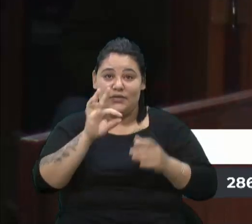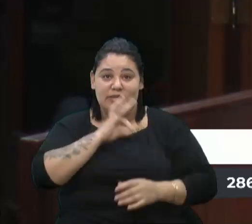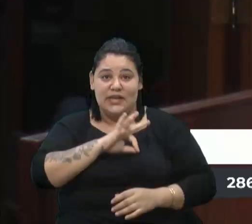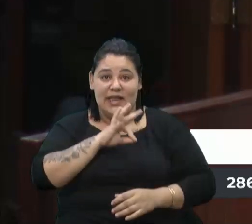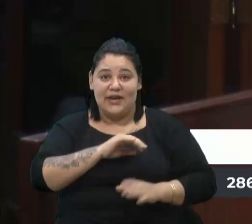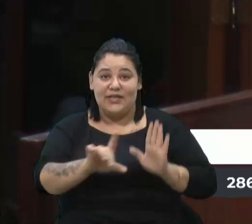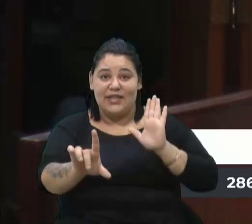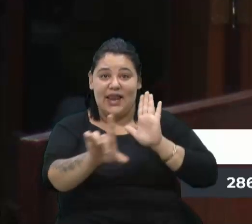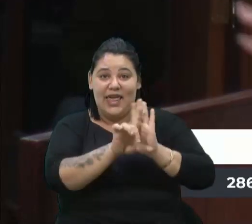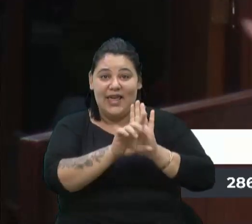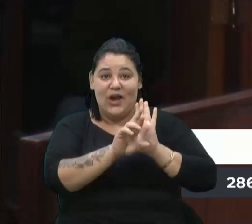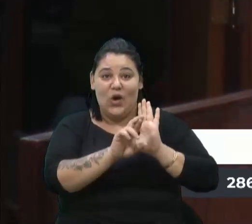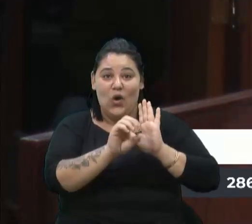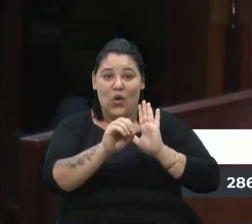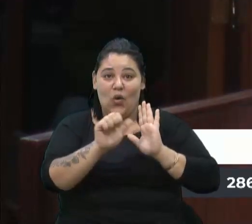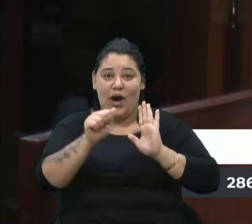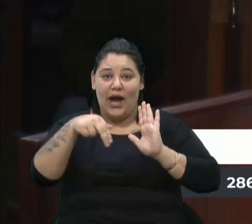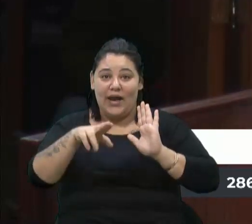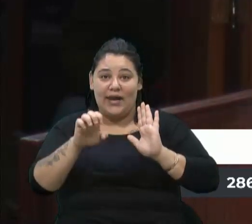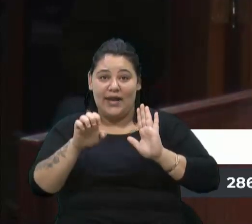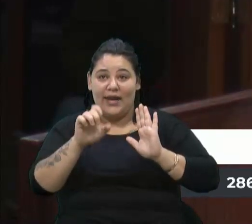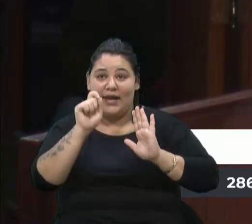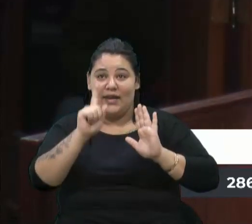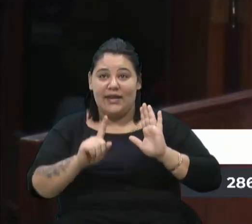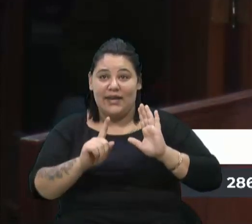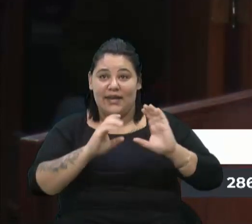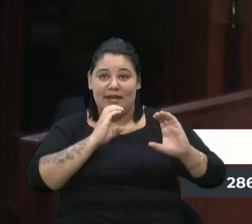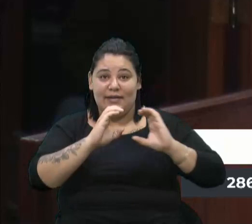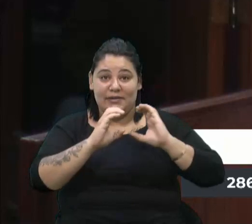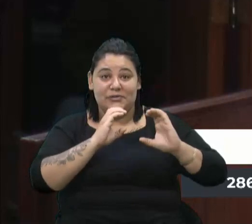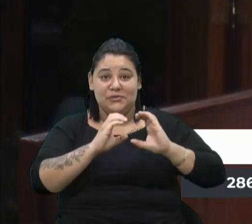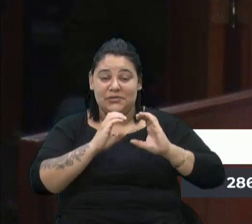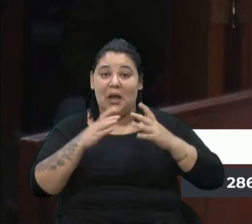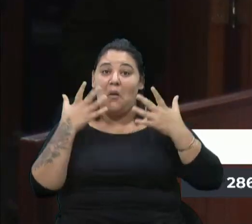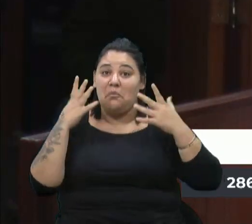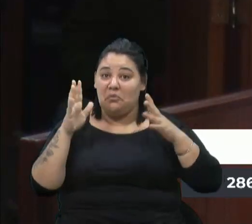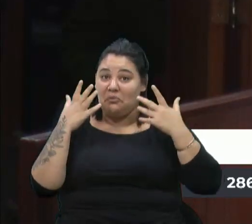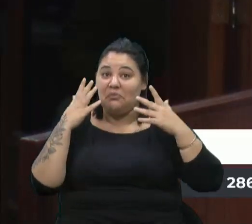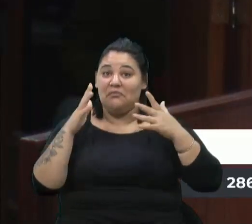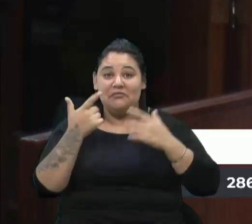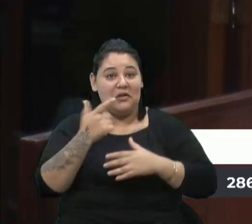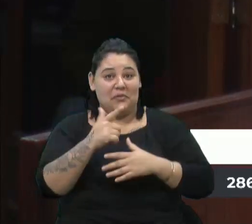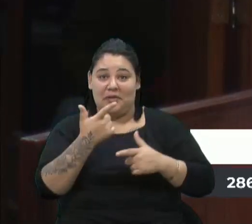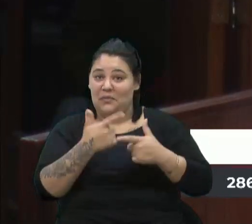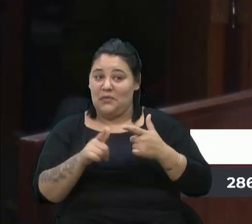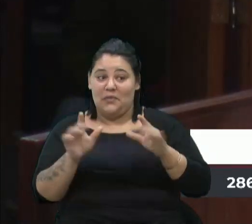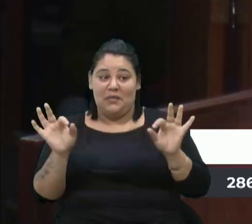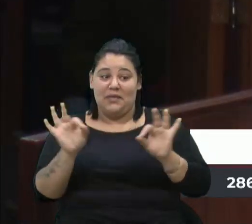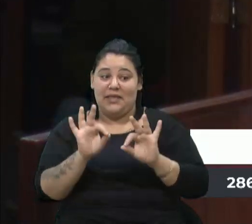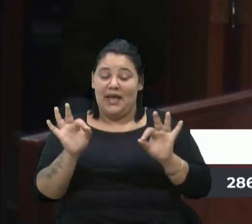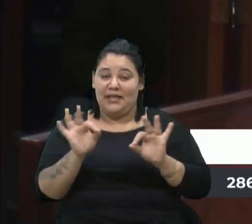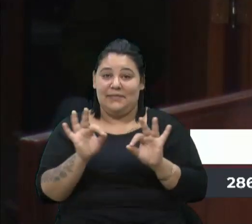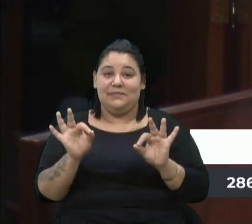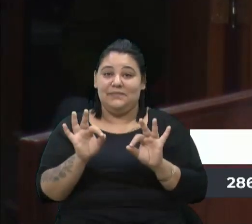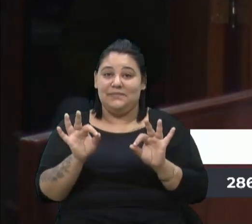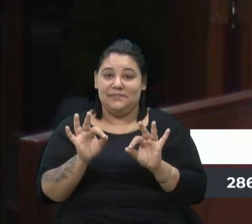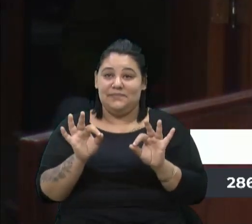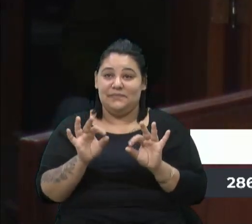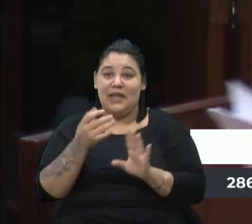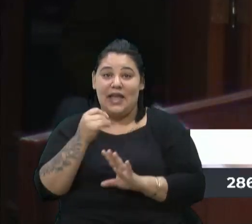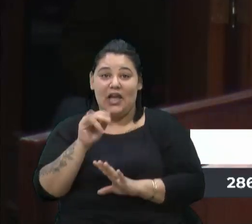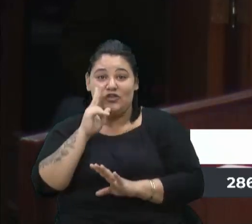quem for dançarino de funk né o cantor esse tá comemorando não tem problema algum aqui e aí a gente vê